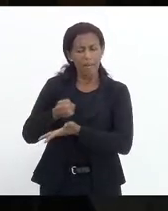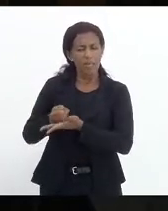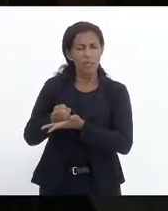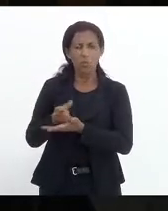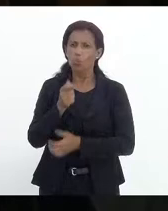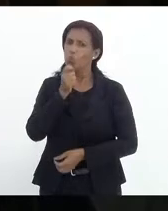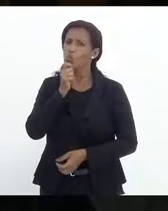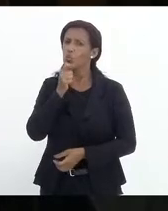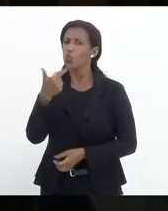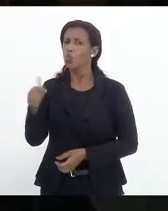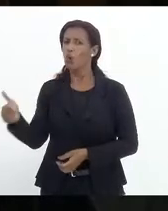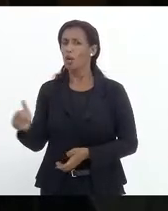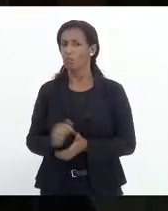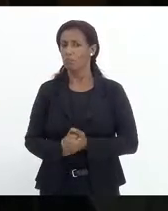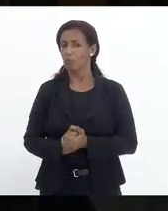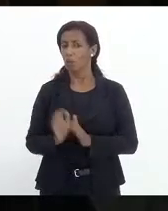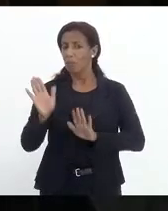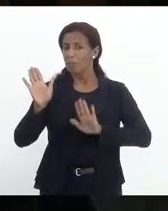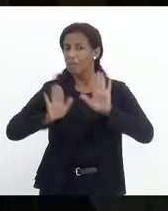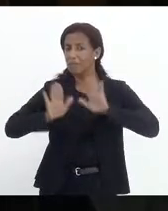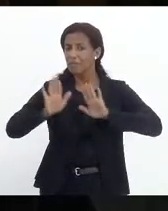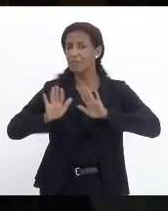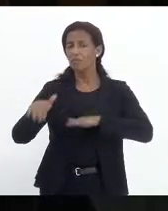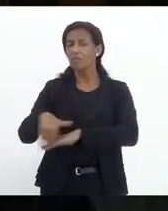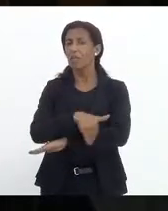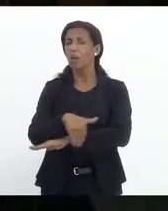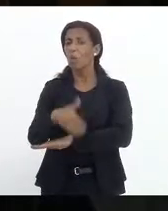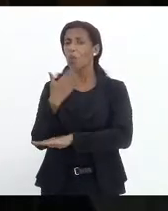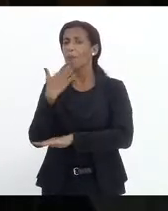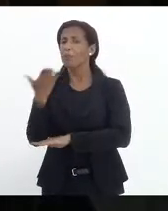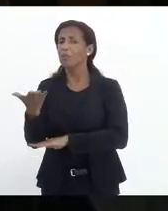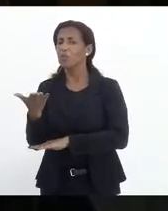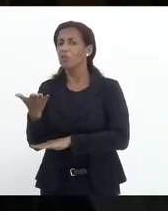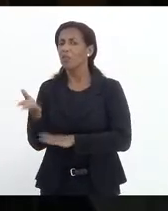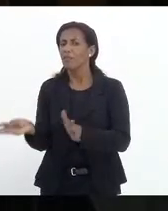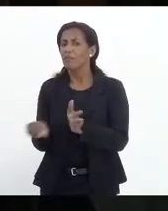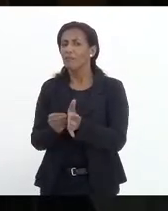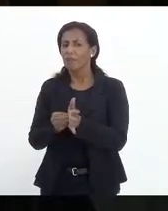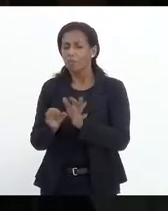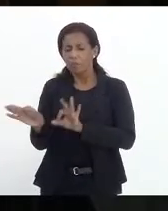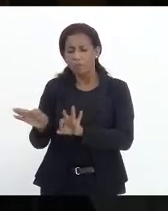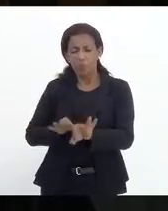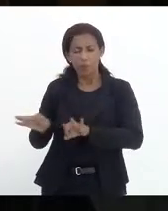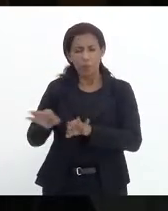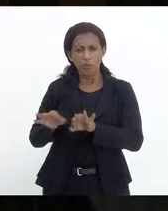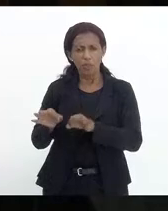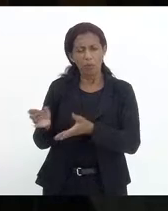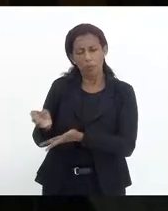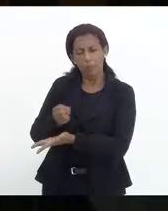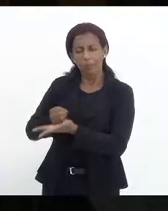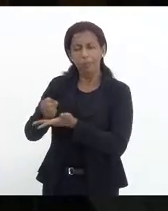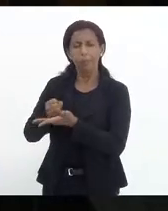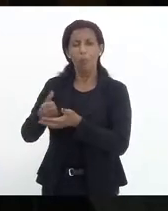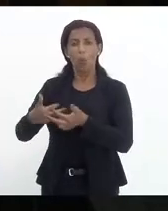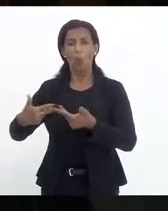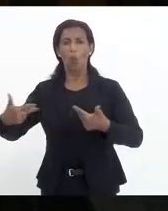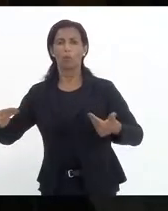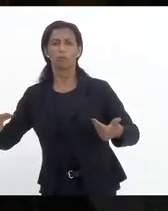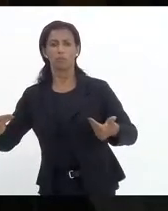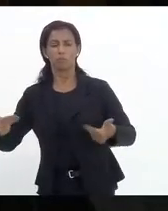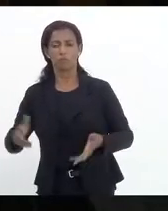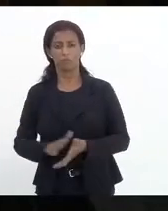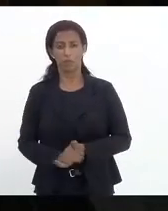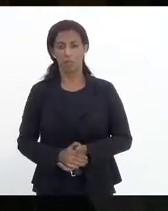e como botar uma licitação na rua sem um projeto de básico de qualidade